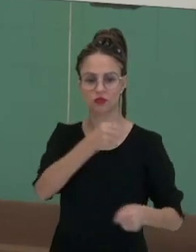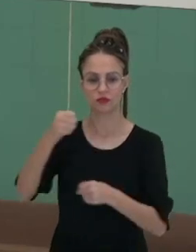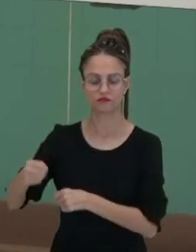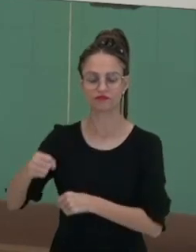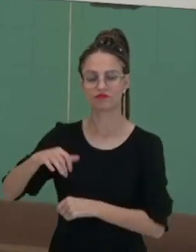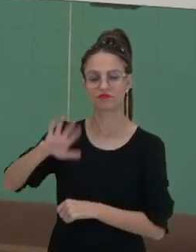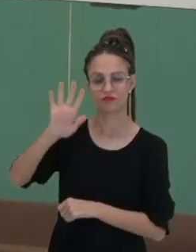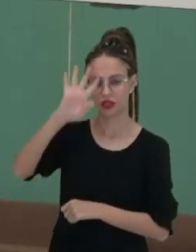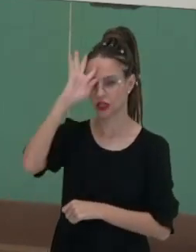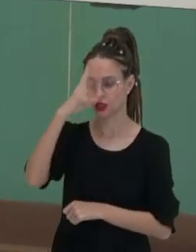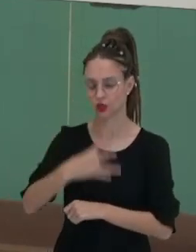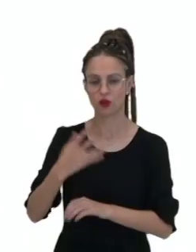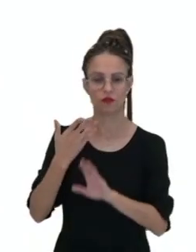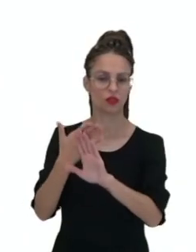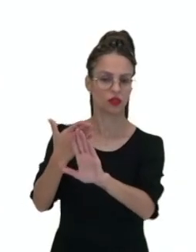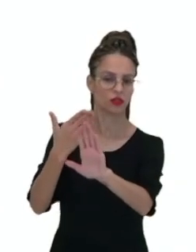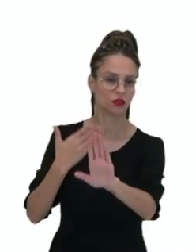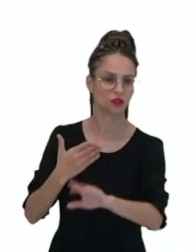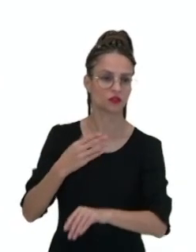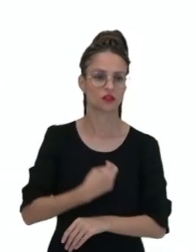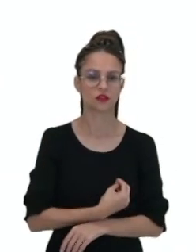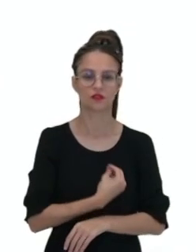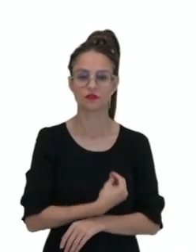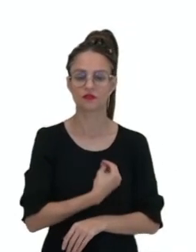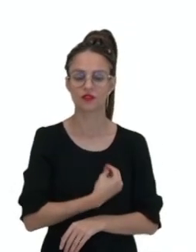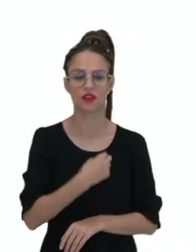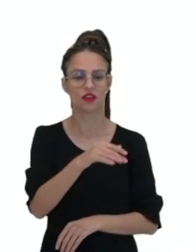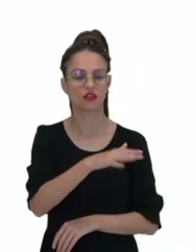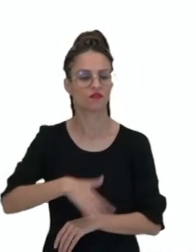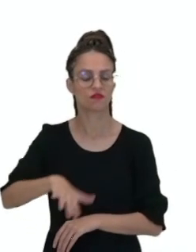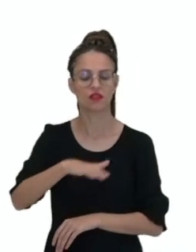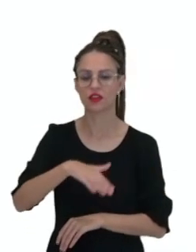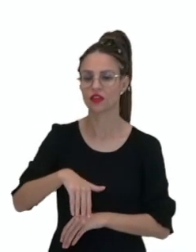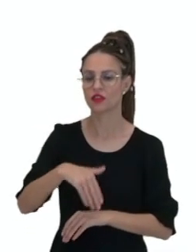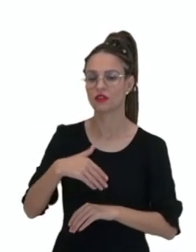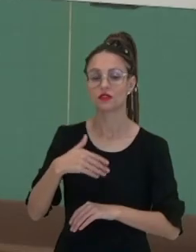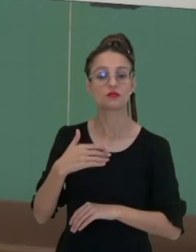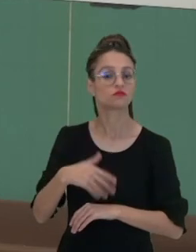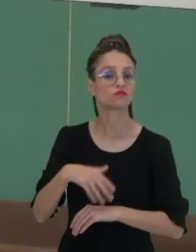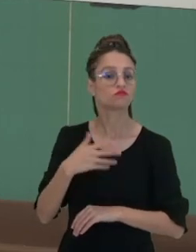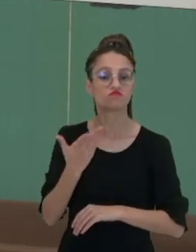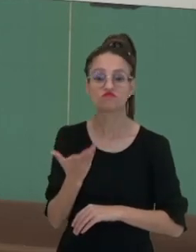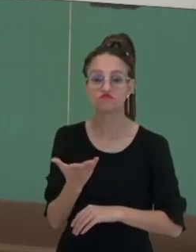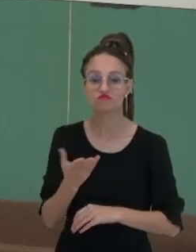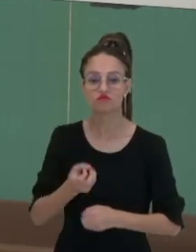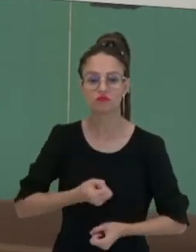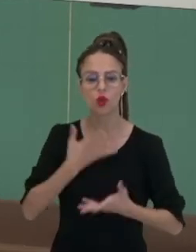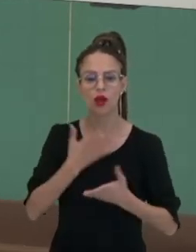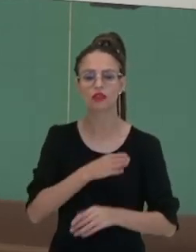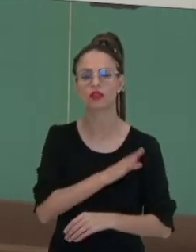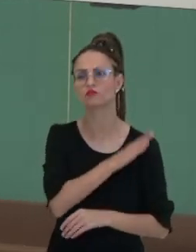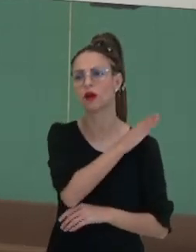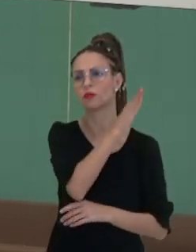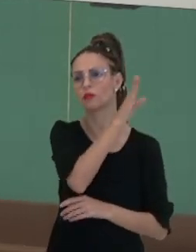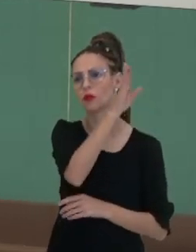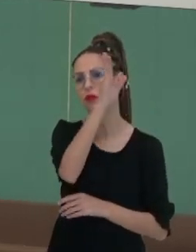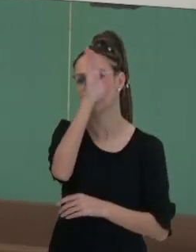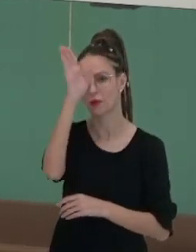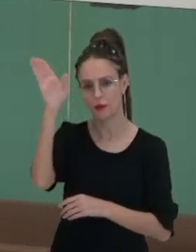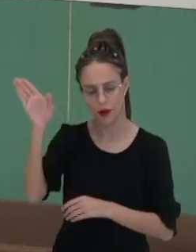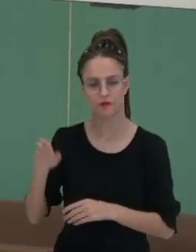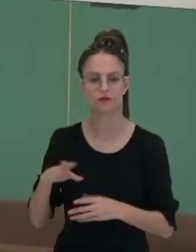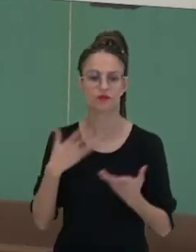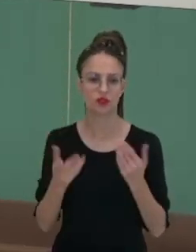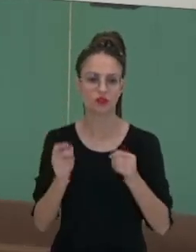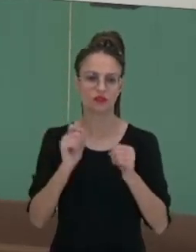desligar-se de tudo e viver à margem da sociedade como um poeta o quê? Itinerante.